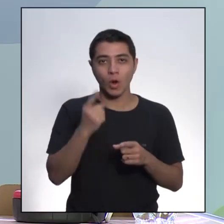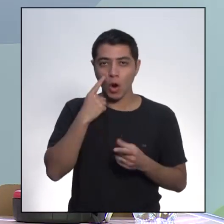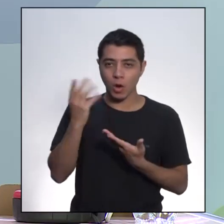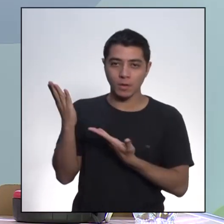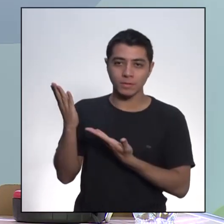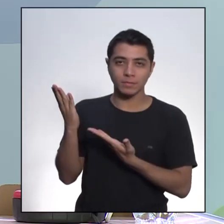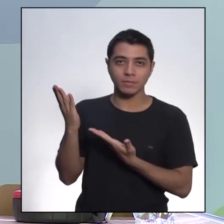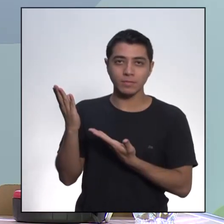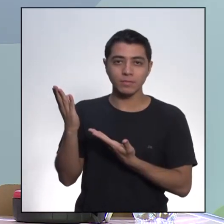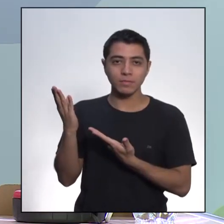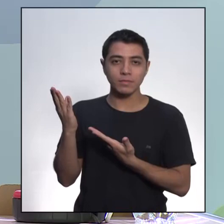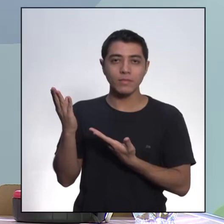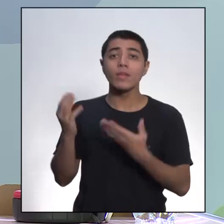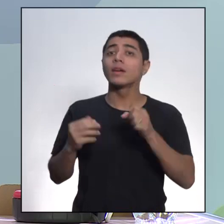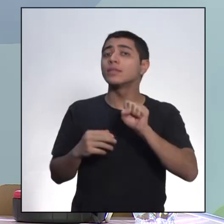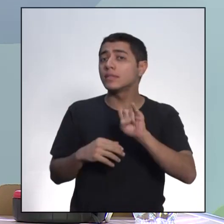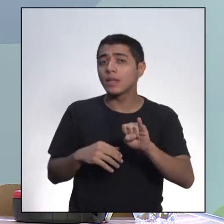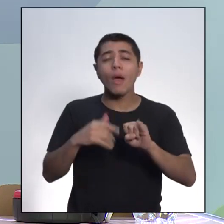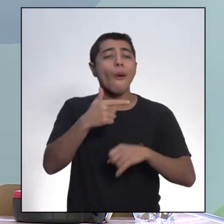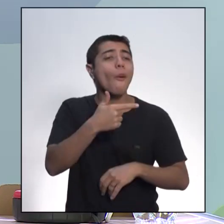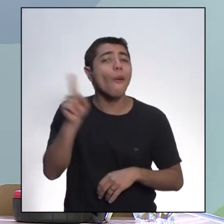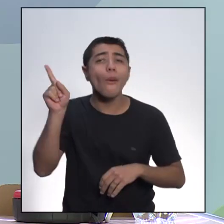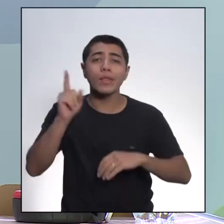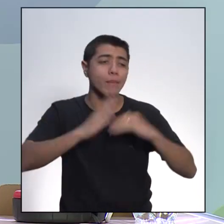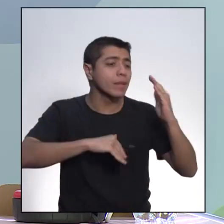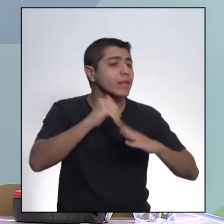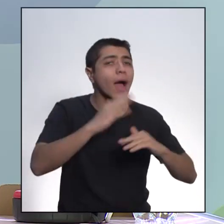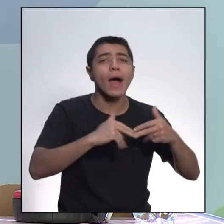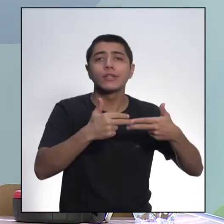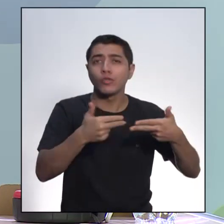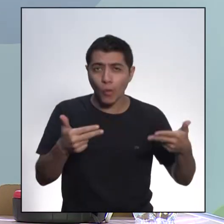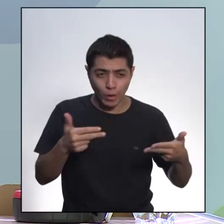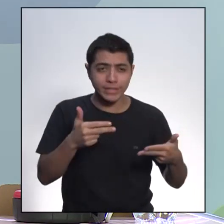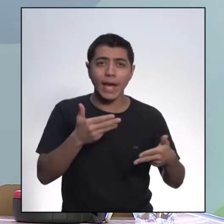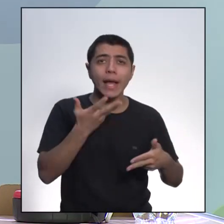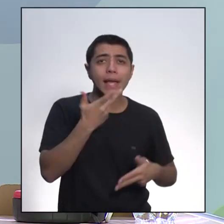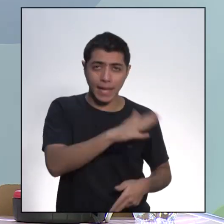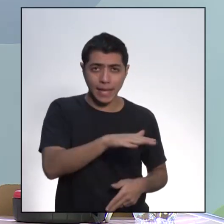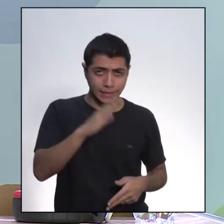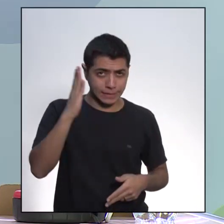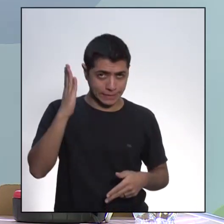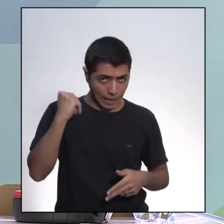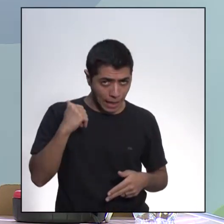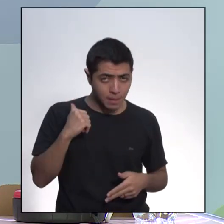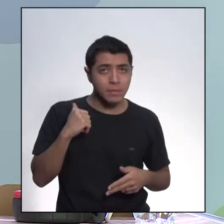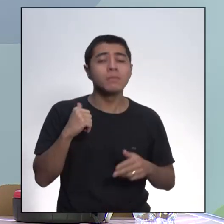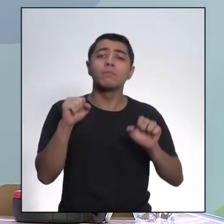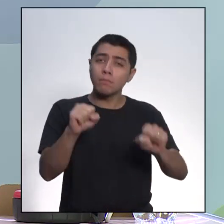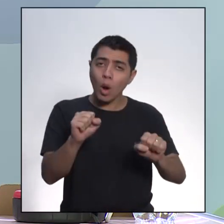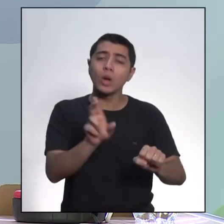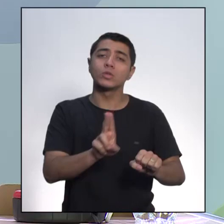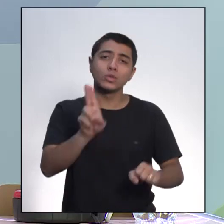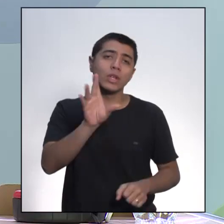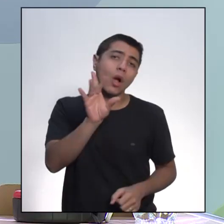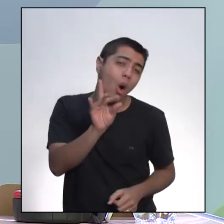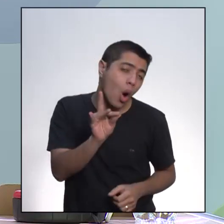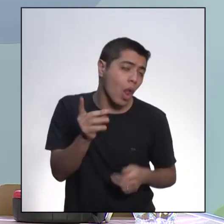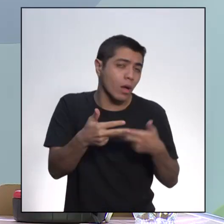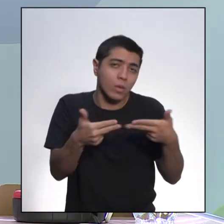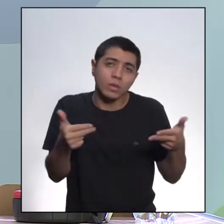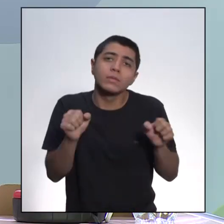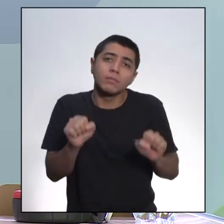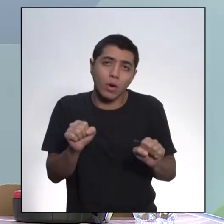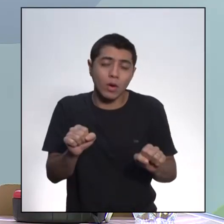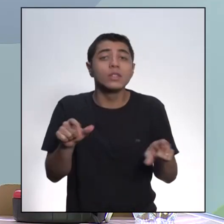outra habilidade, ele pode até fazer, mexer com cola e tudo mais. Mas é uma forma também dele entender o que está acontecendo, porque ele também